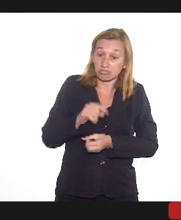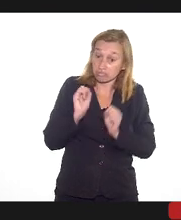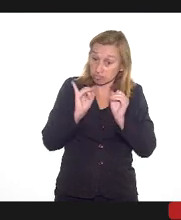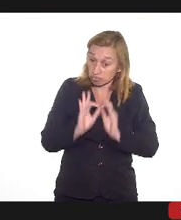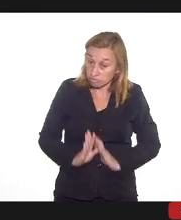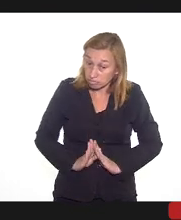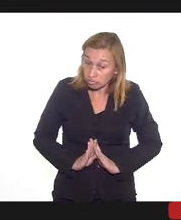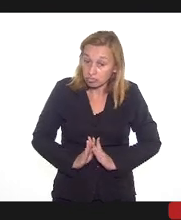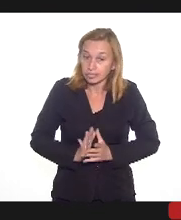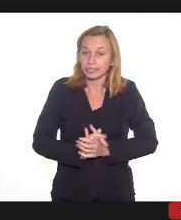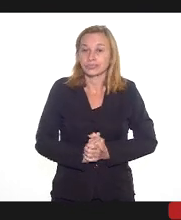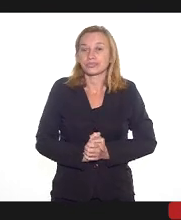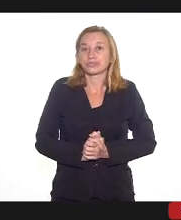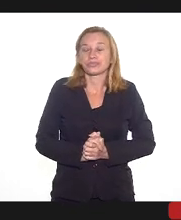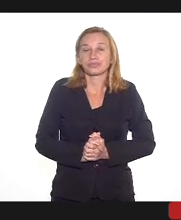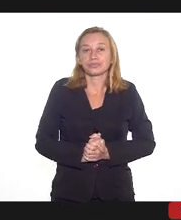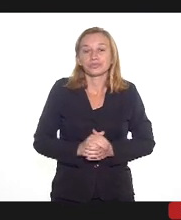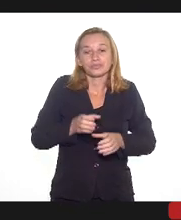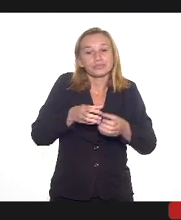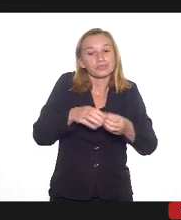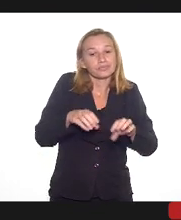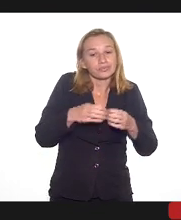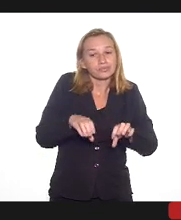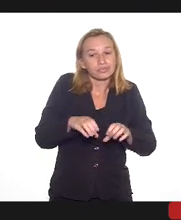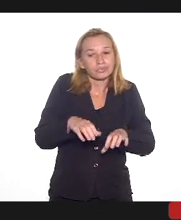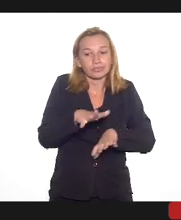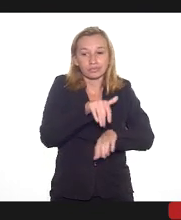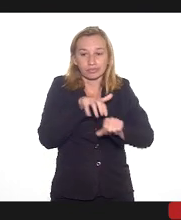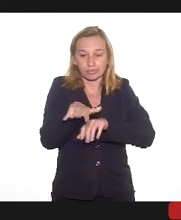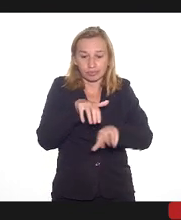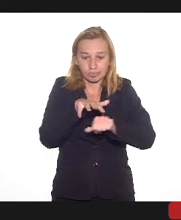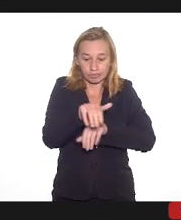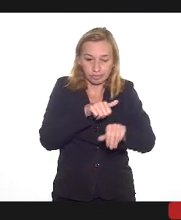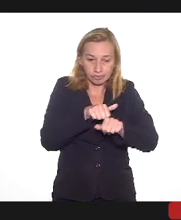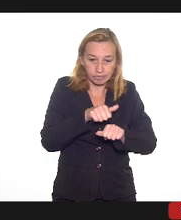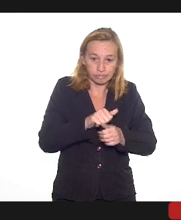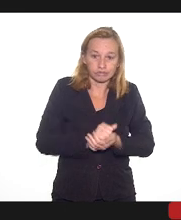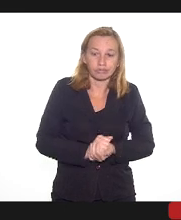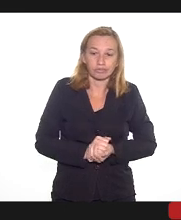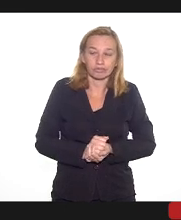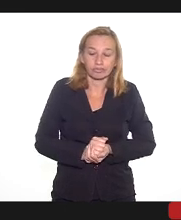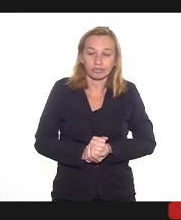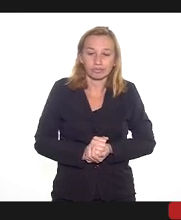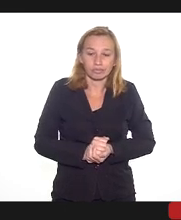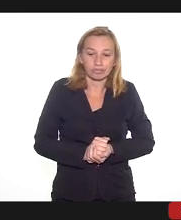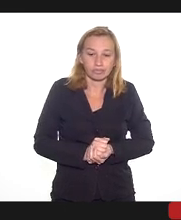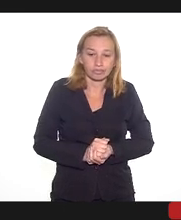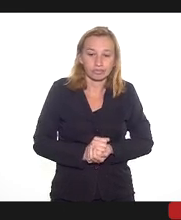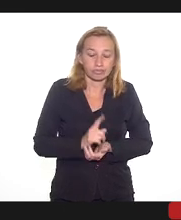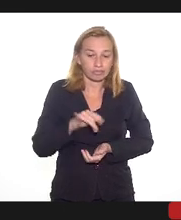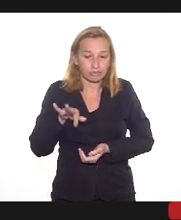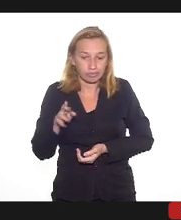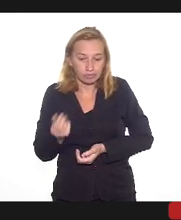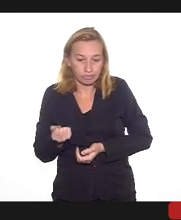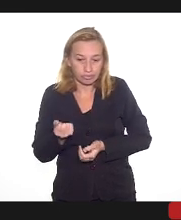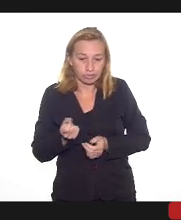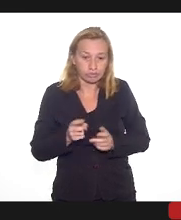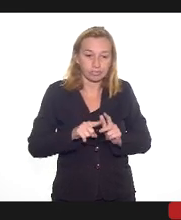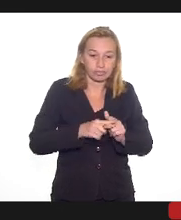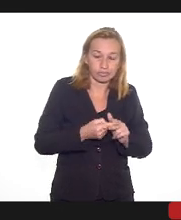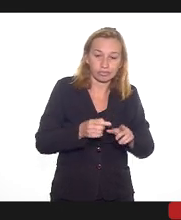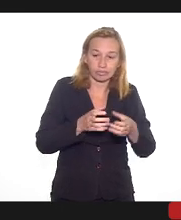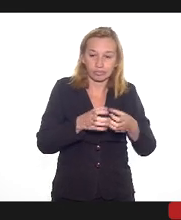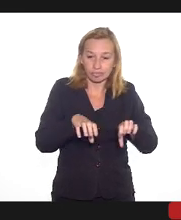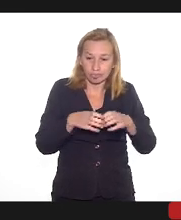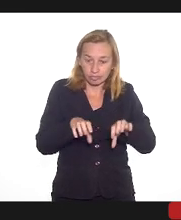explicar. Concurso e convocação, com relação ao parecer da Procuradoria autorizando a convocação de concursos